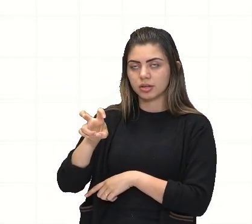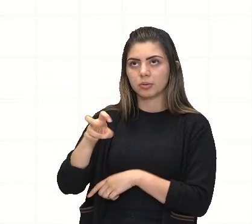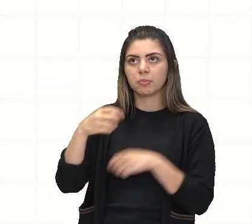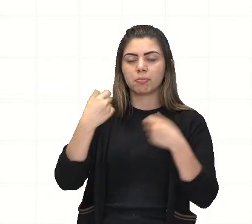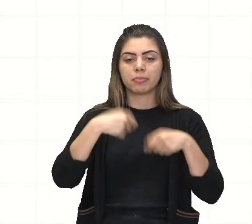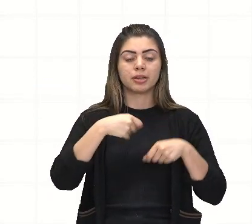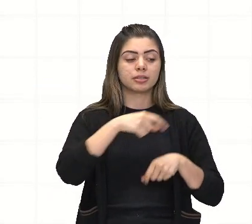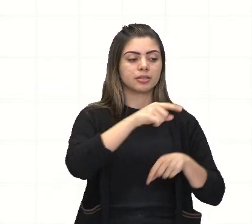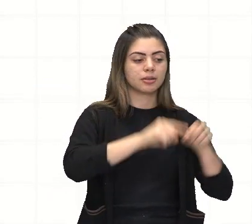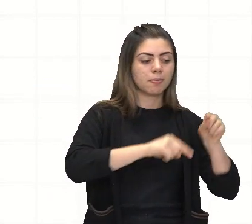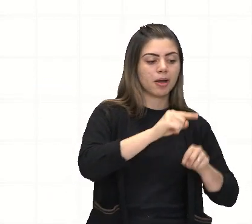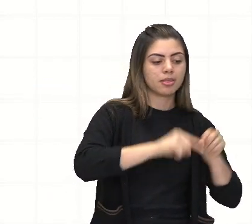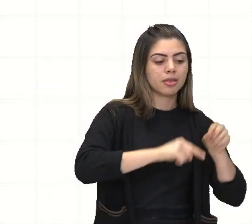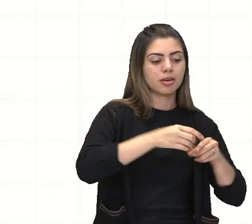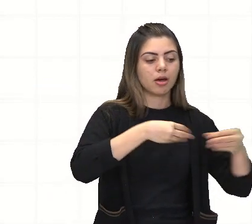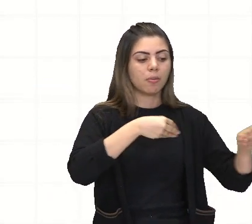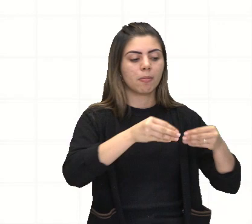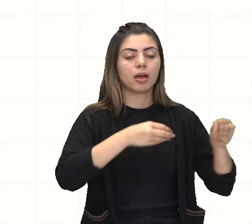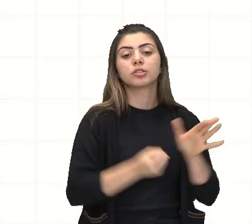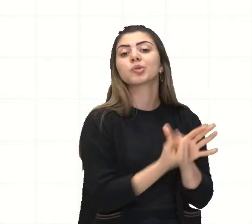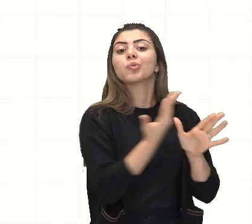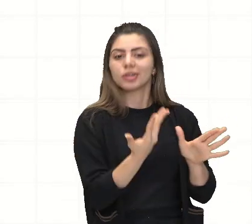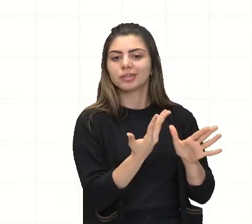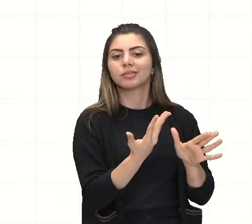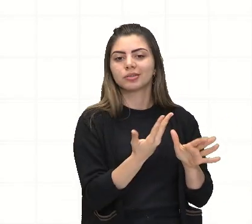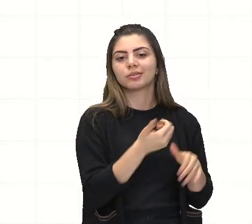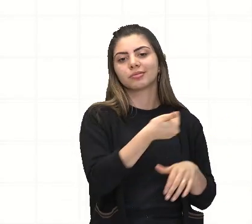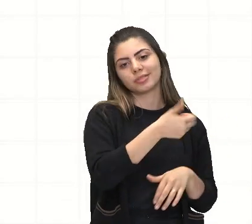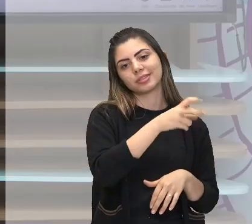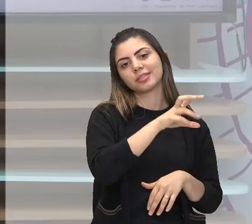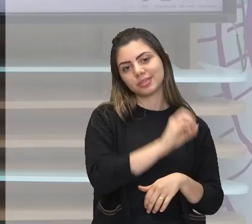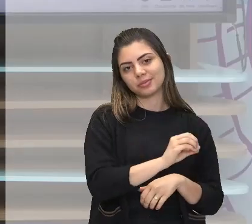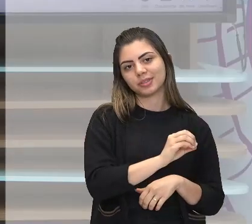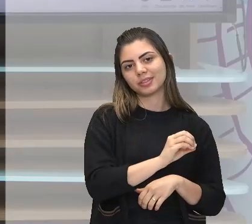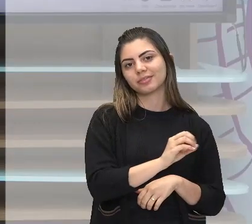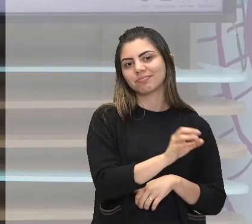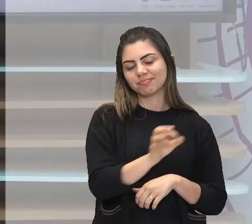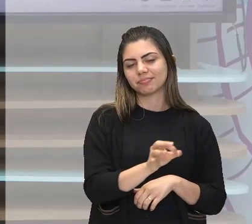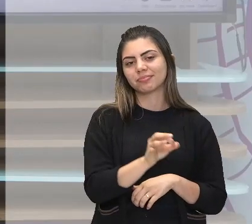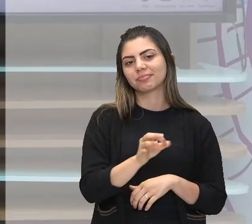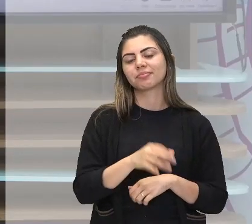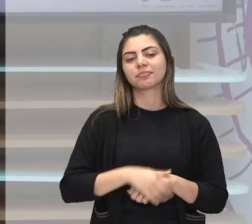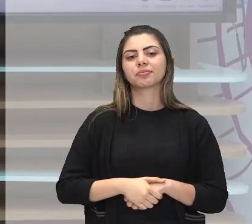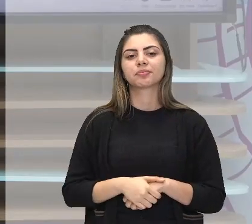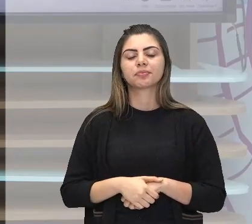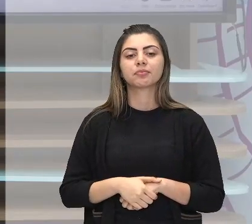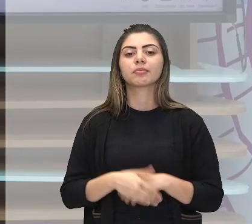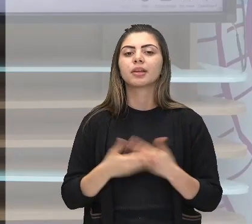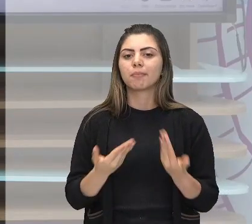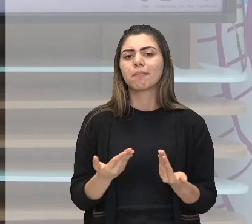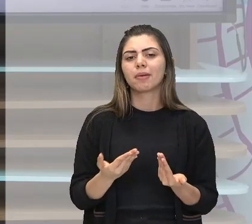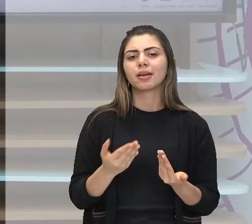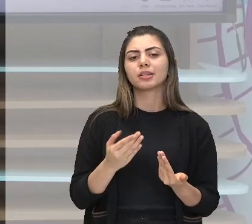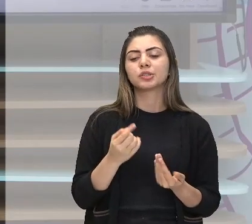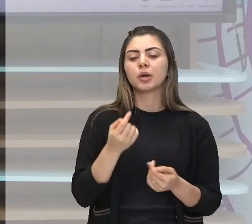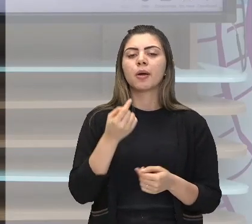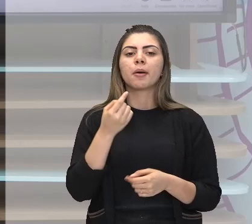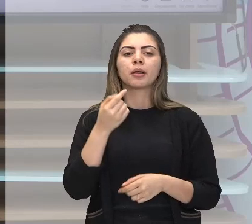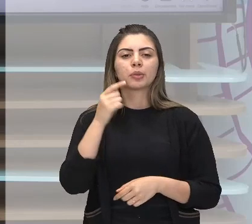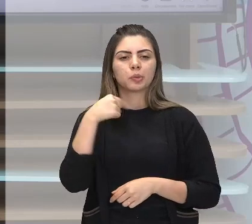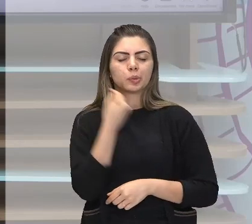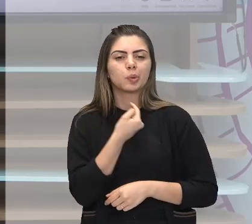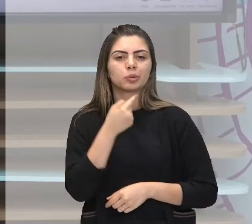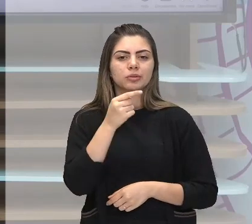peças. Isso já era de se esperar, né? Por quê? Para produzir um